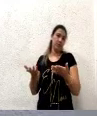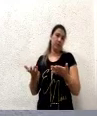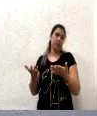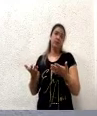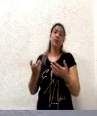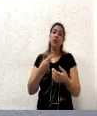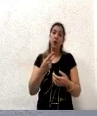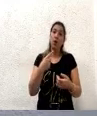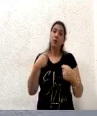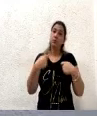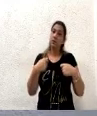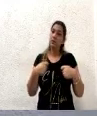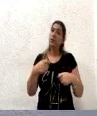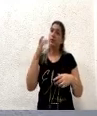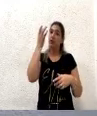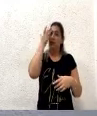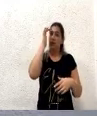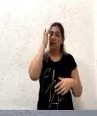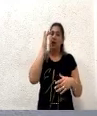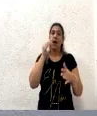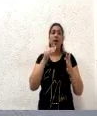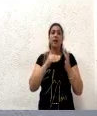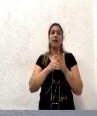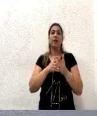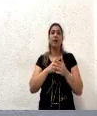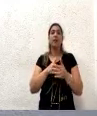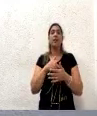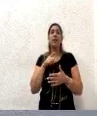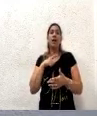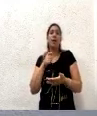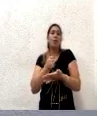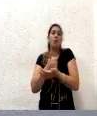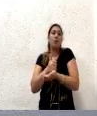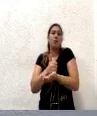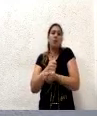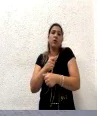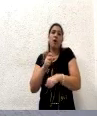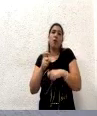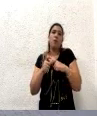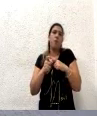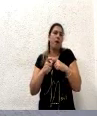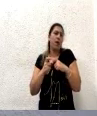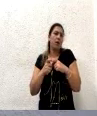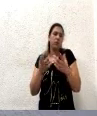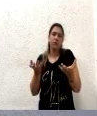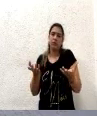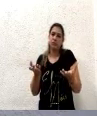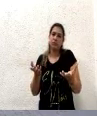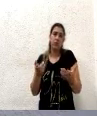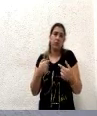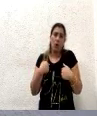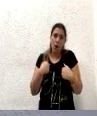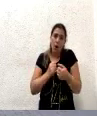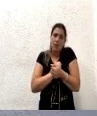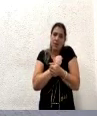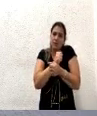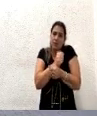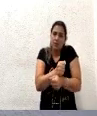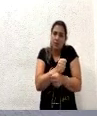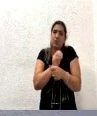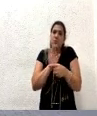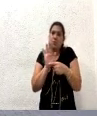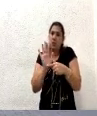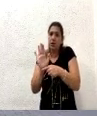dá. Porque a gente tem profissional e profissional, né, em todas as áreas. Né? A gente tem insistido muito com todas